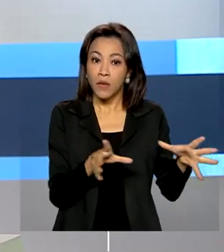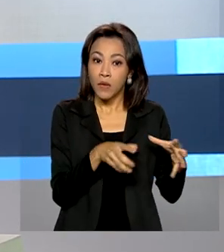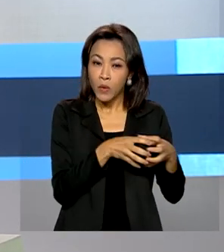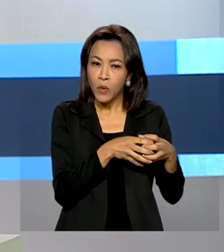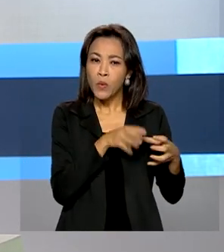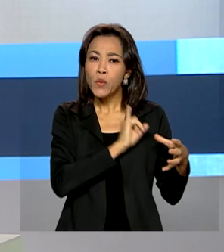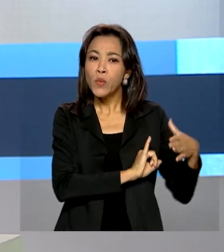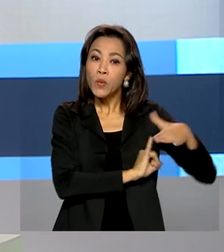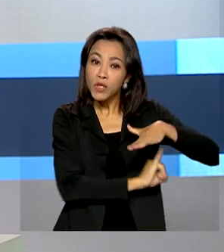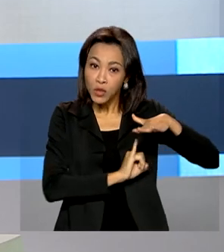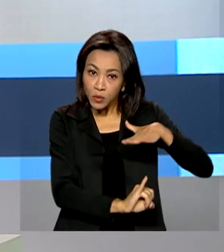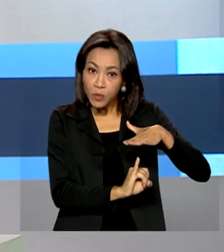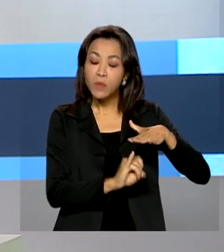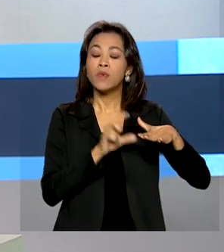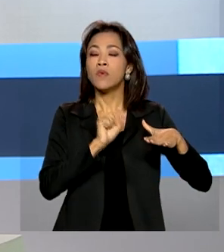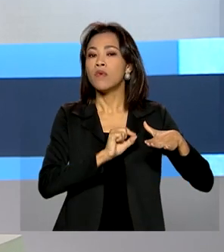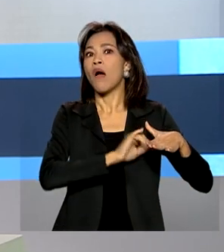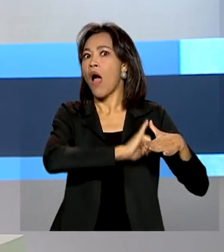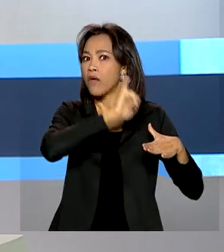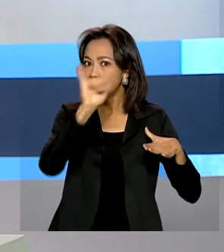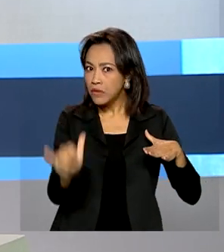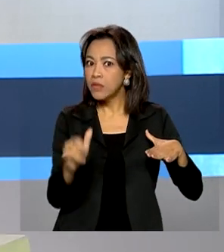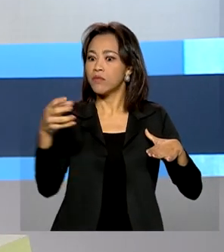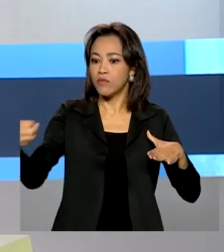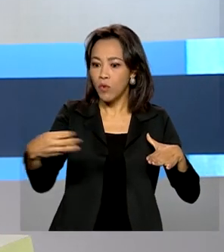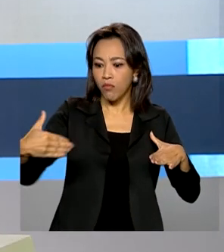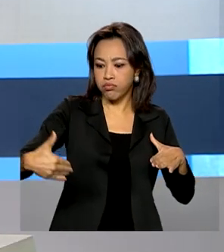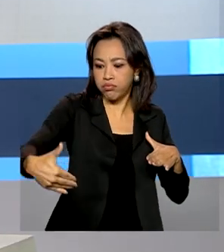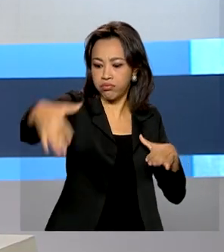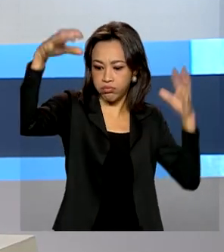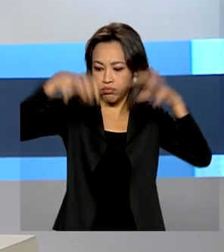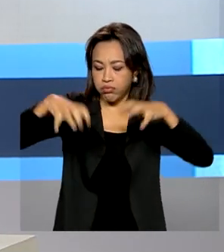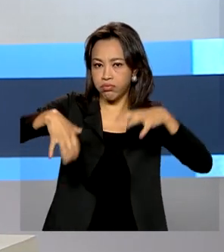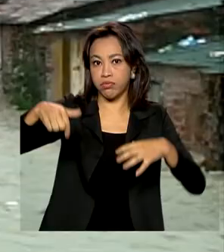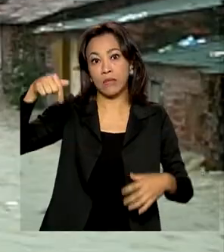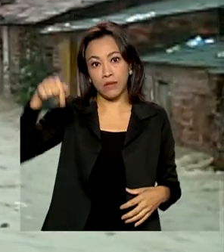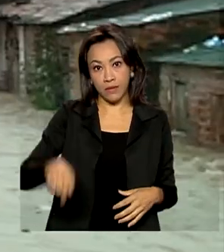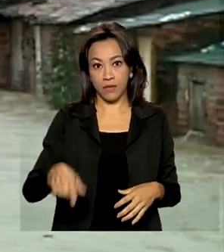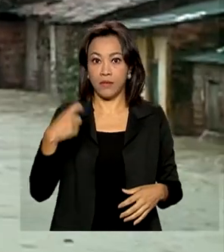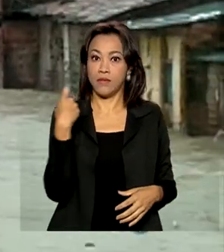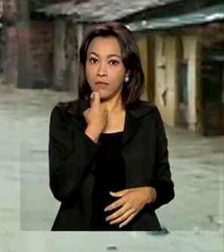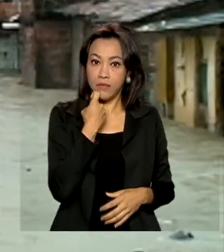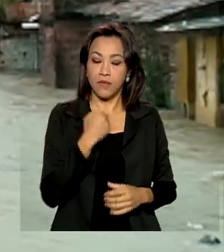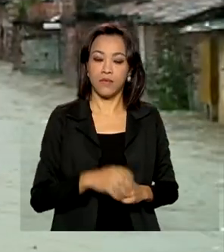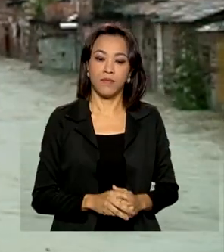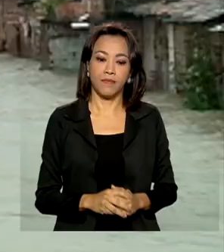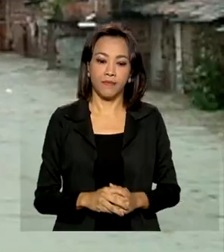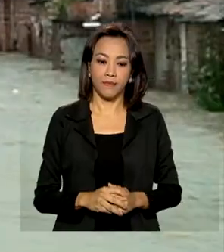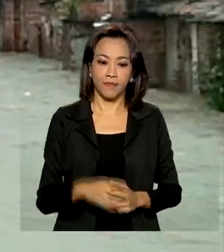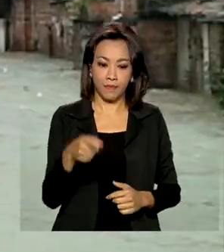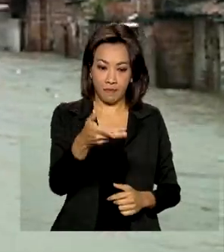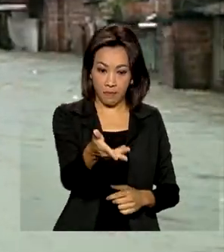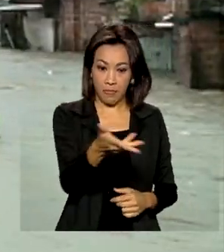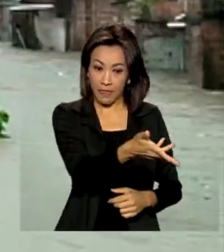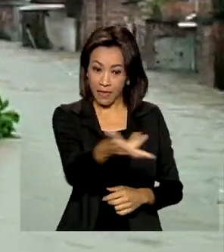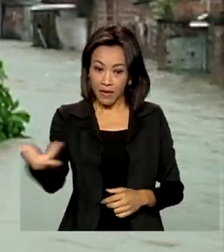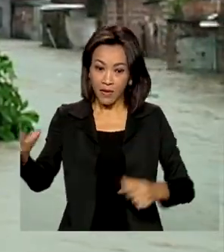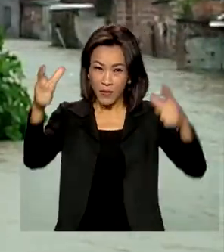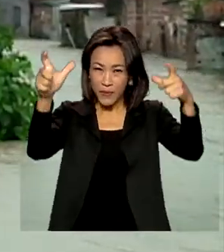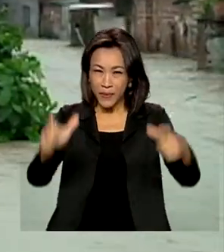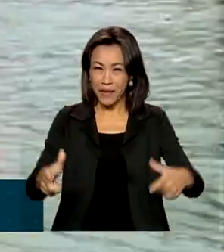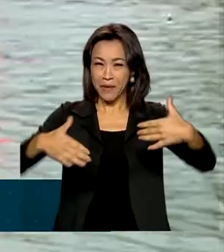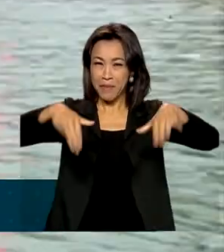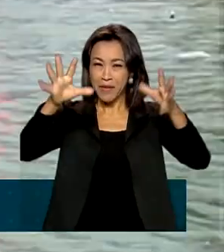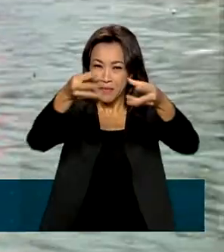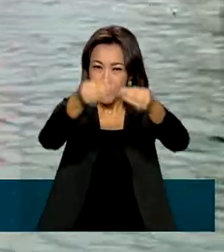Meteorologia alertam para novos temporais a partir desta sexta-feira. A região mais atingida